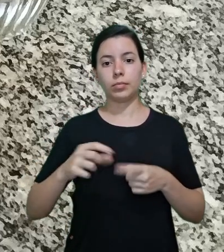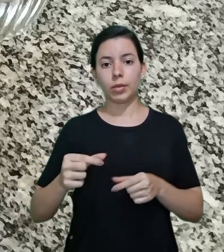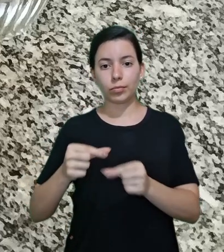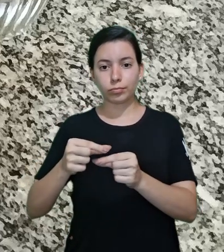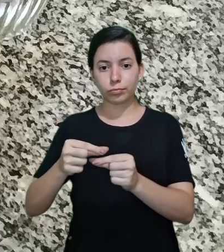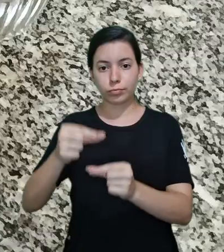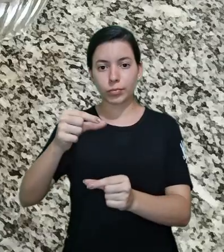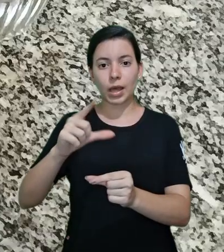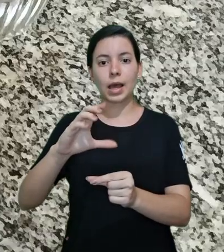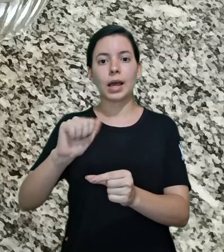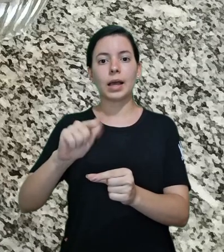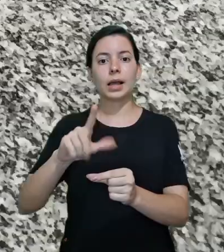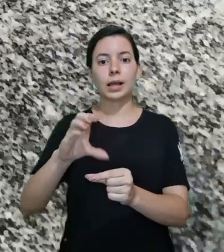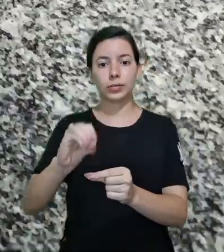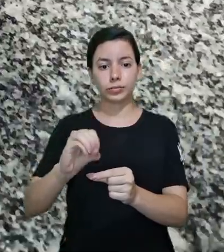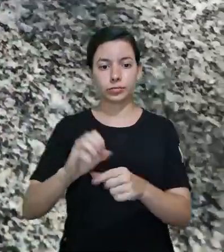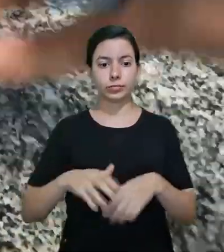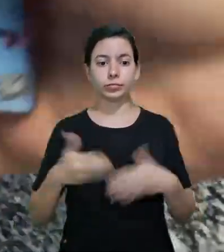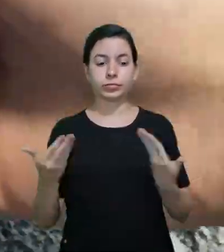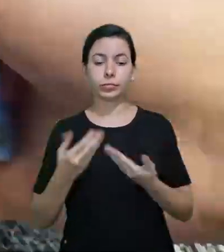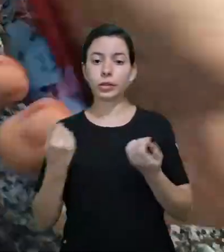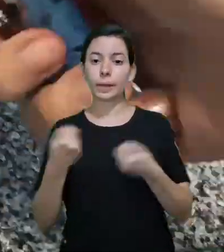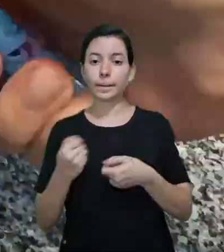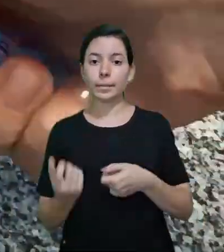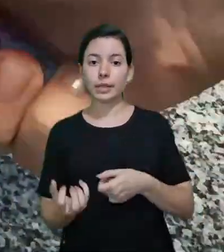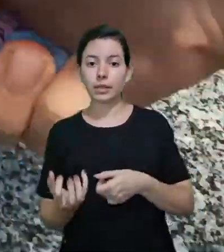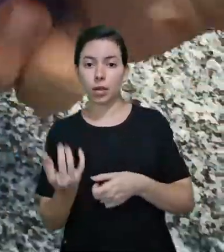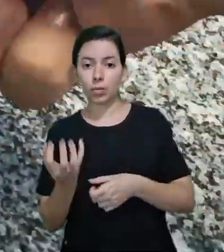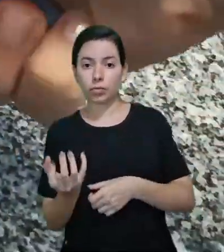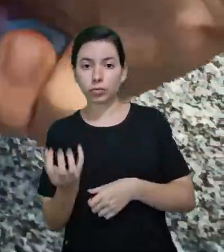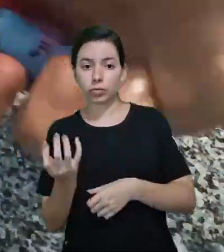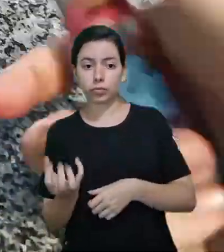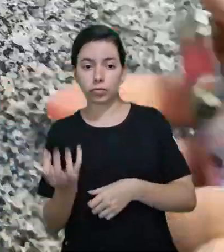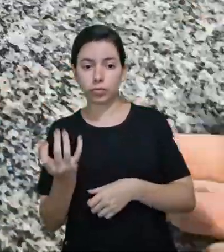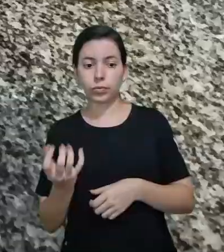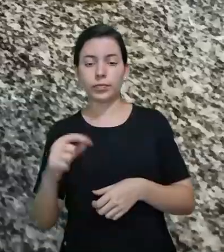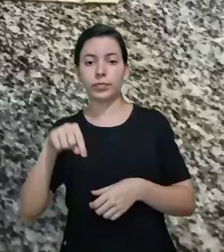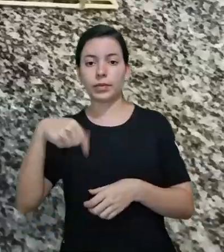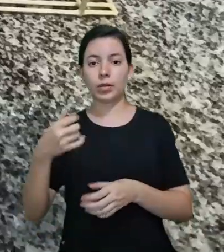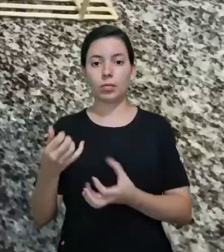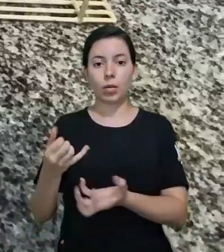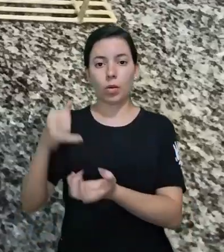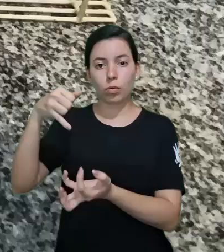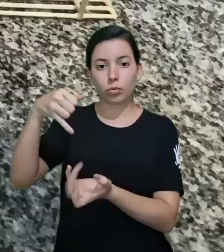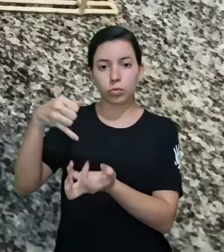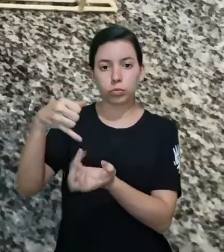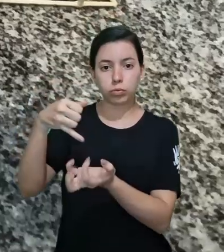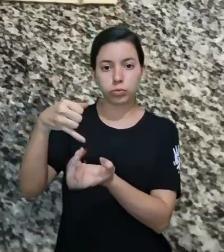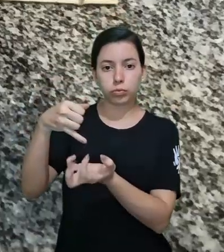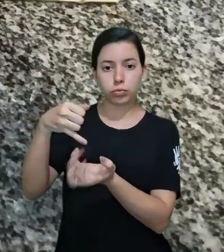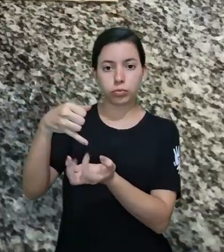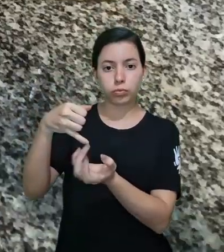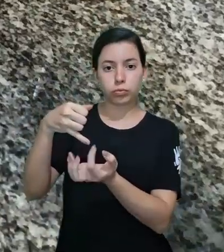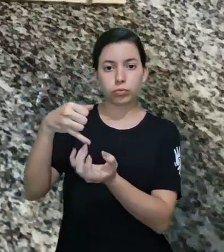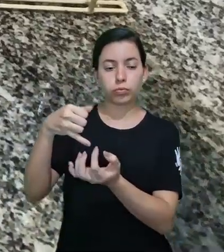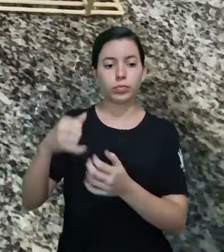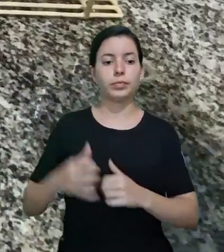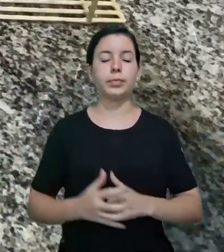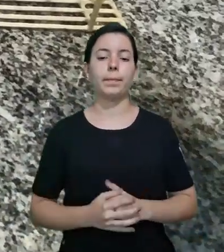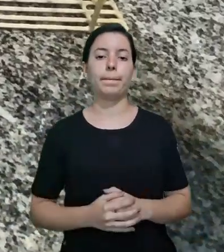de cultura em caldo. Vamos acender a lamparina. Flambar a alça de inoculação.